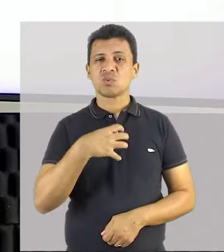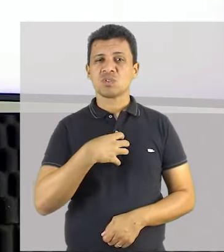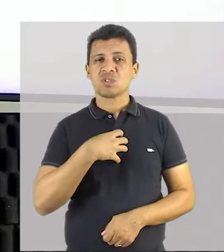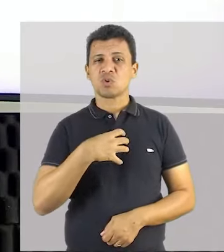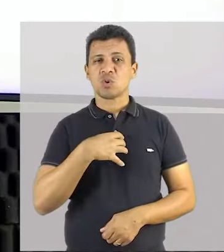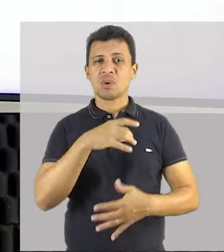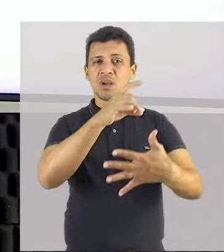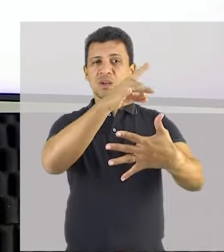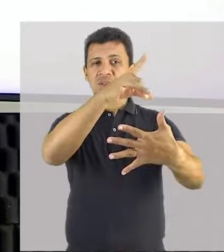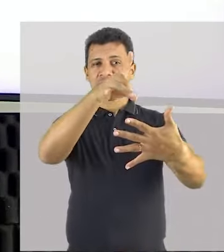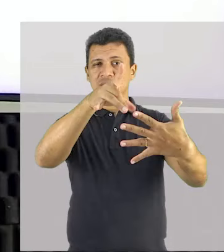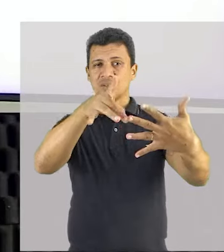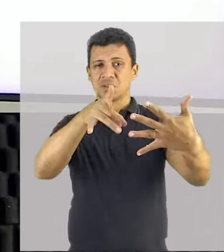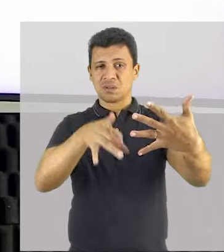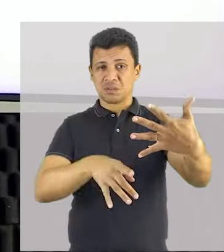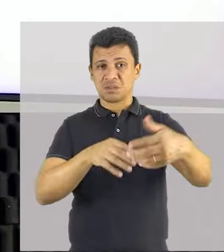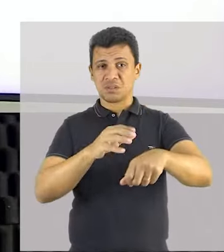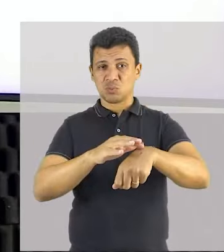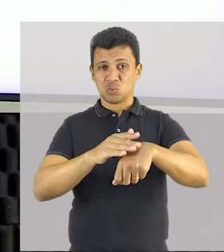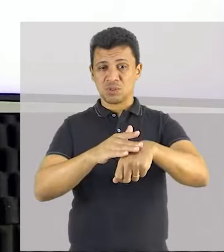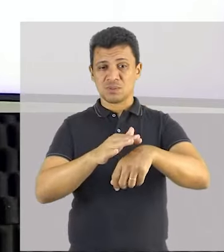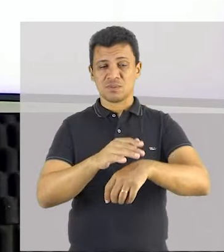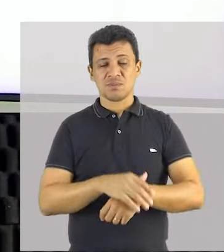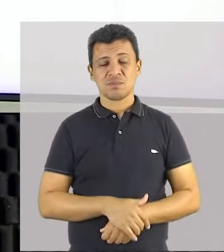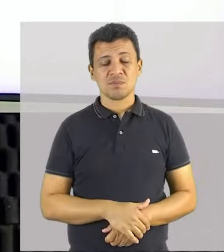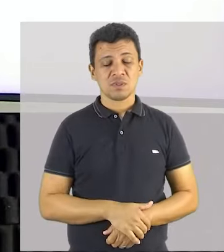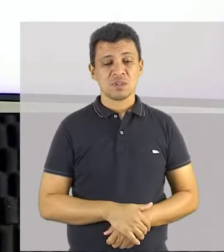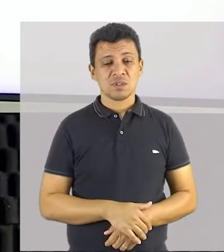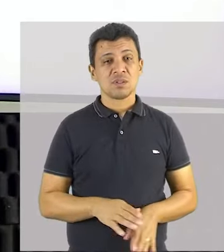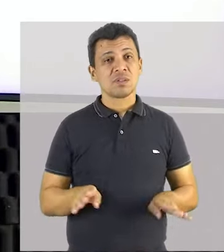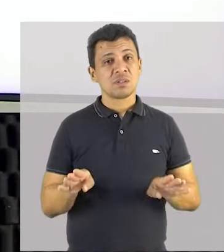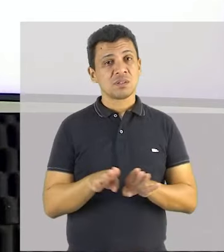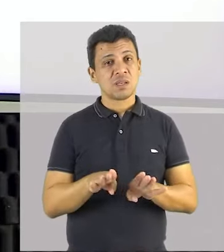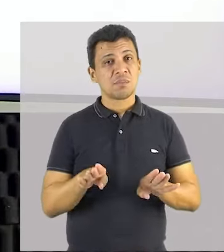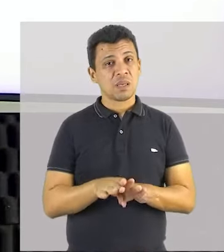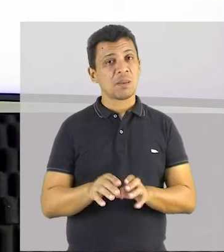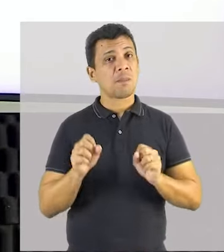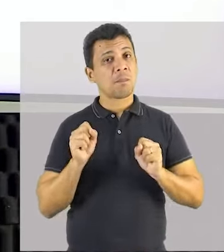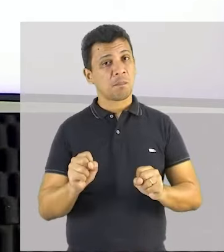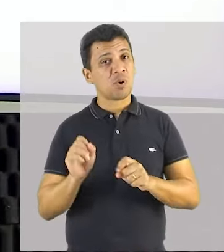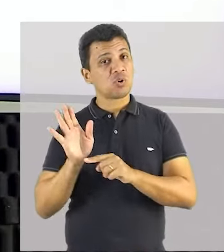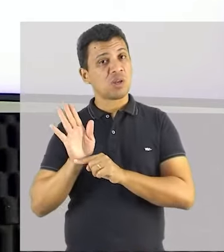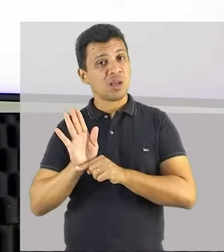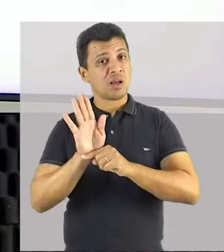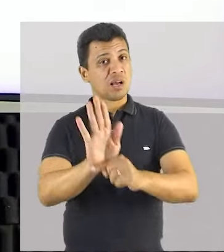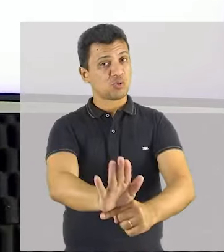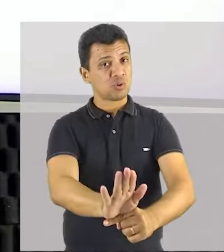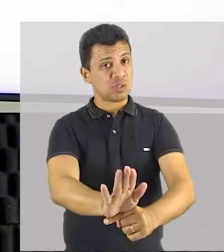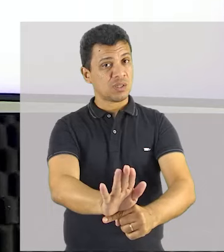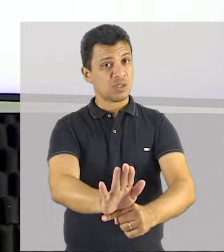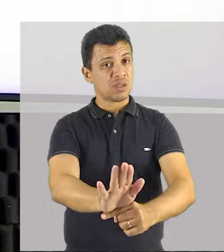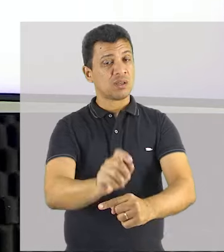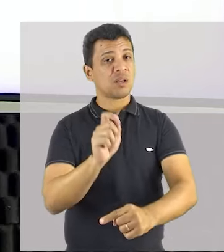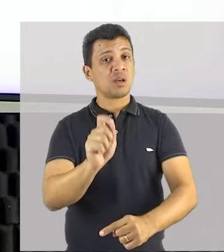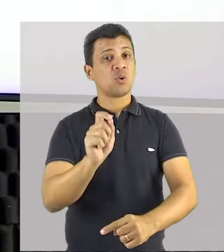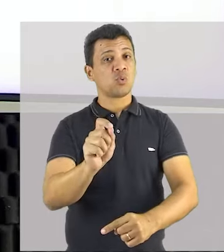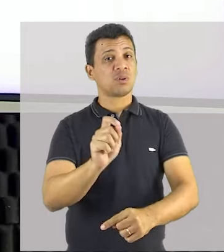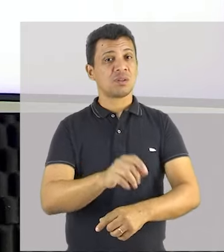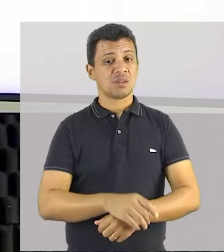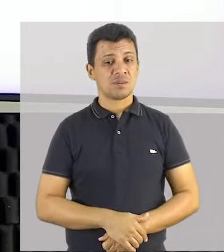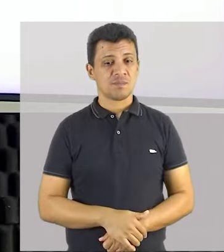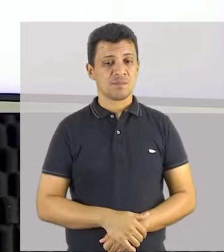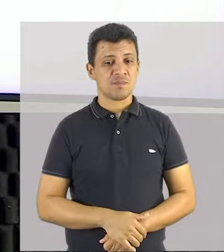né aí já já sai mais fácil mas uma coisa também que pode ajudar né é saber se é uma